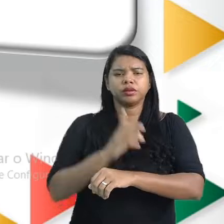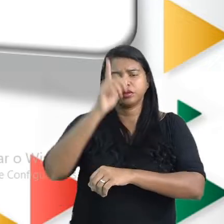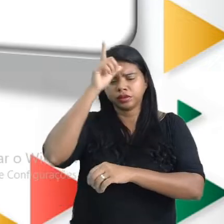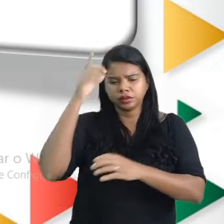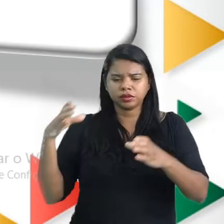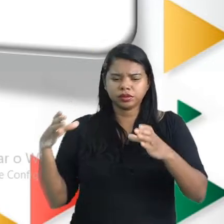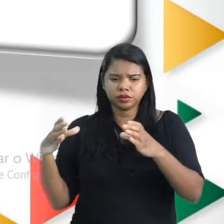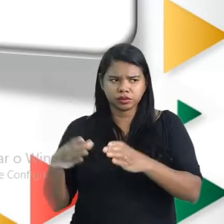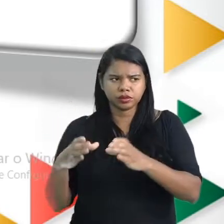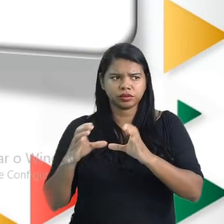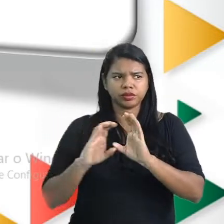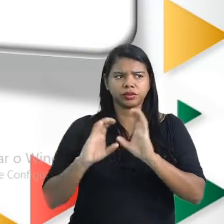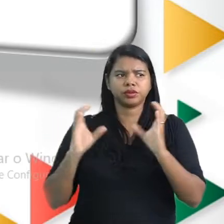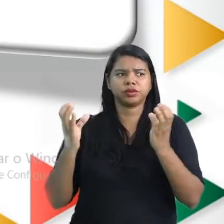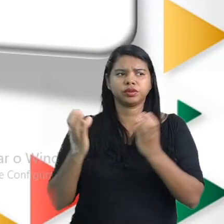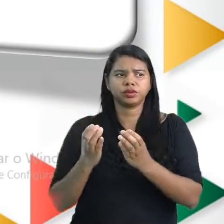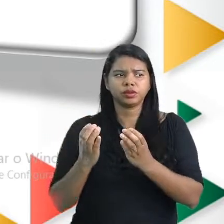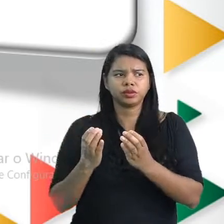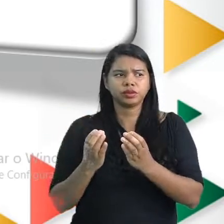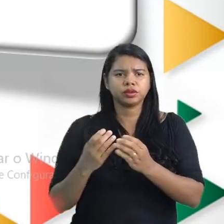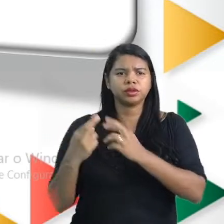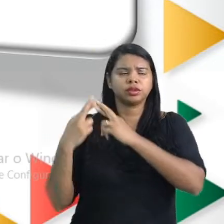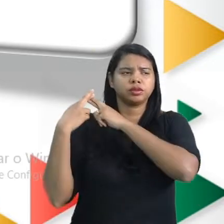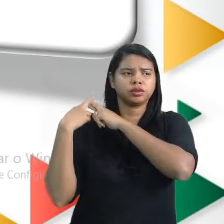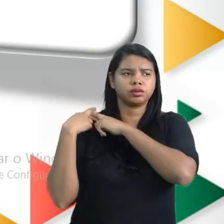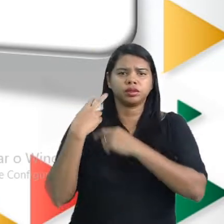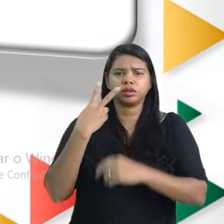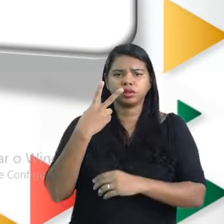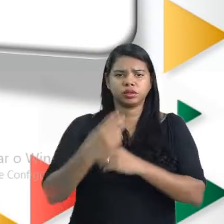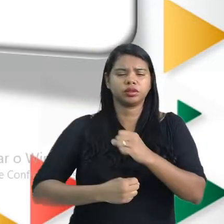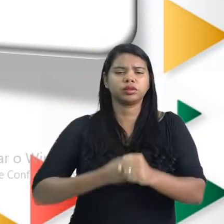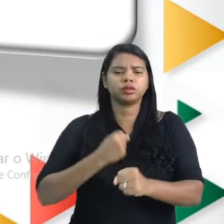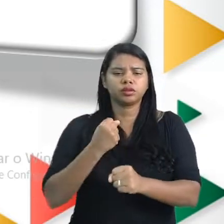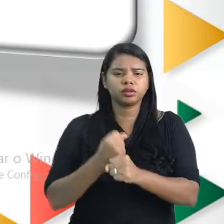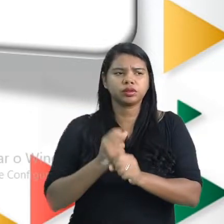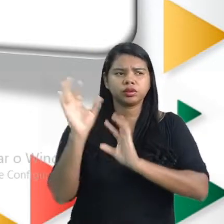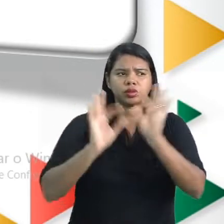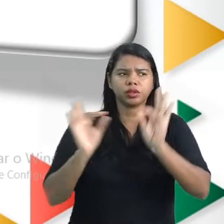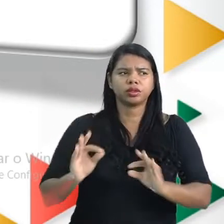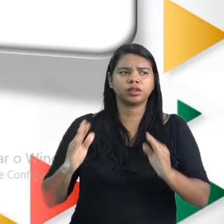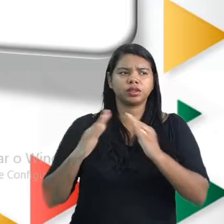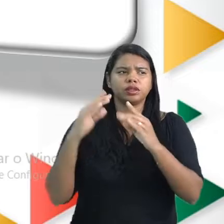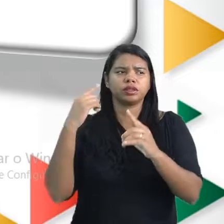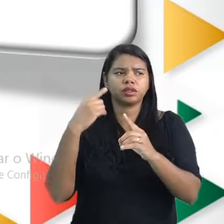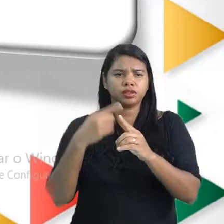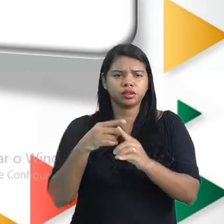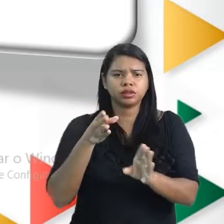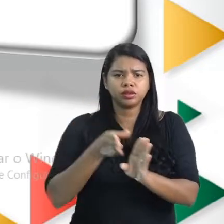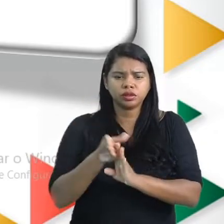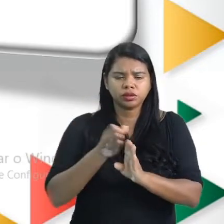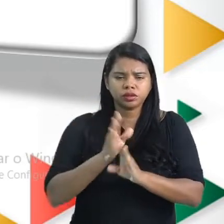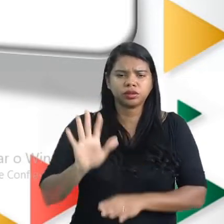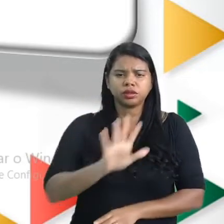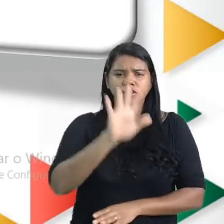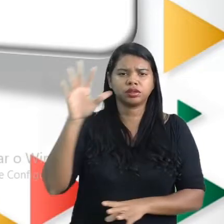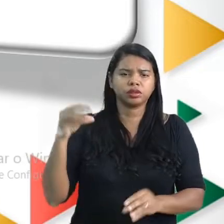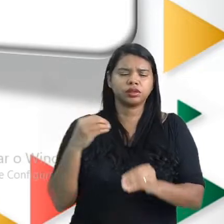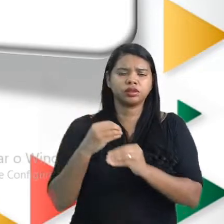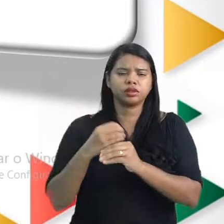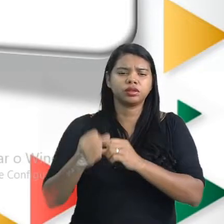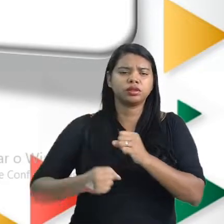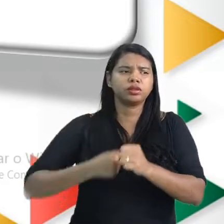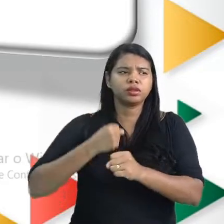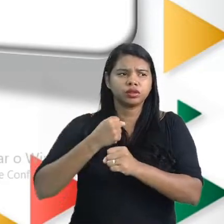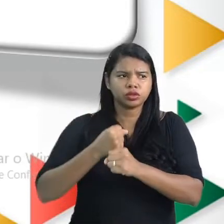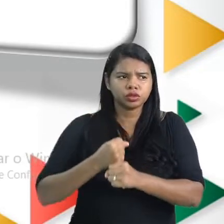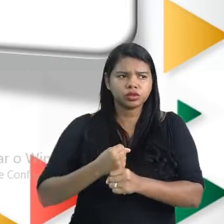assembleia anual para cumprir um mandato de 2 anos. A convenção tem um conselho geral que, ao longo do ano